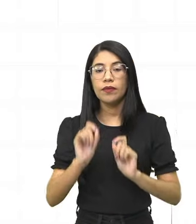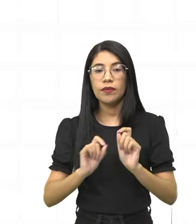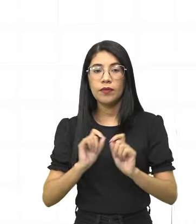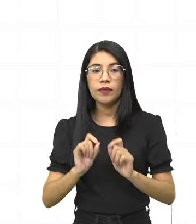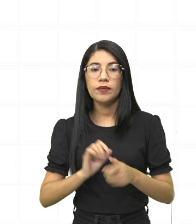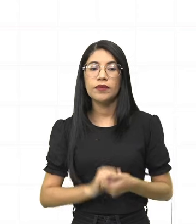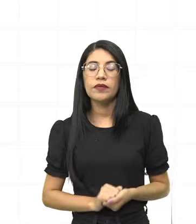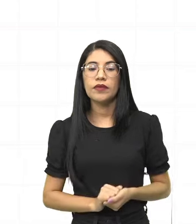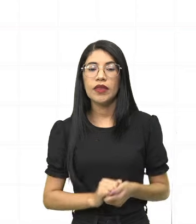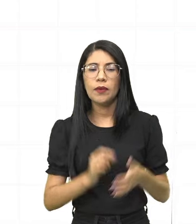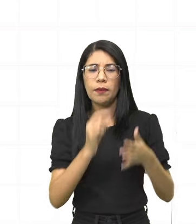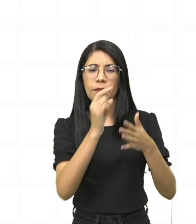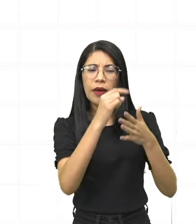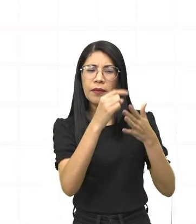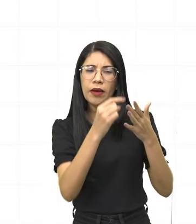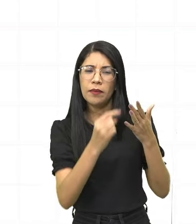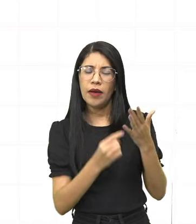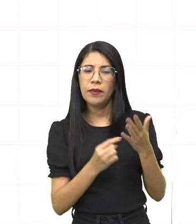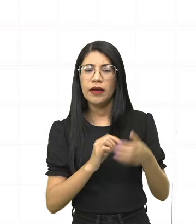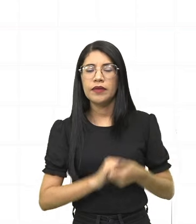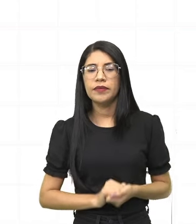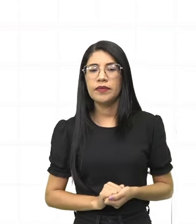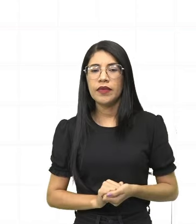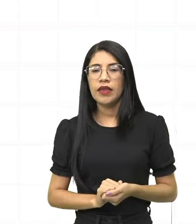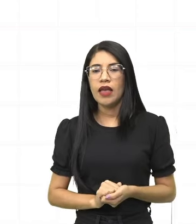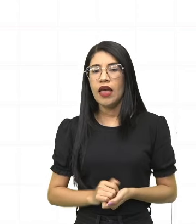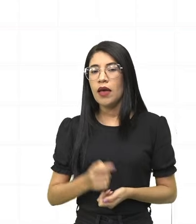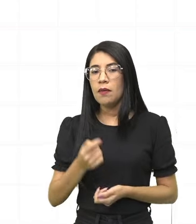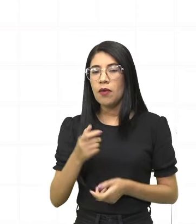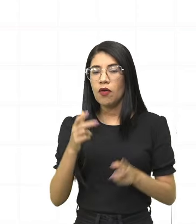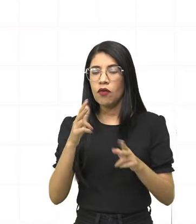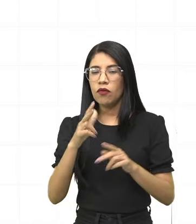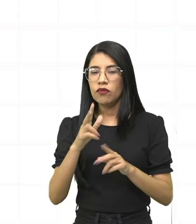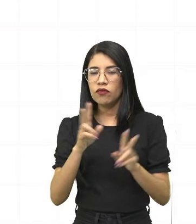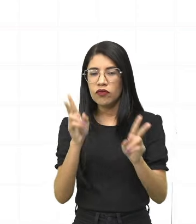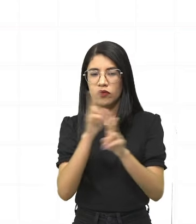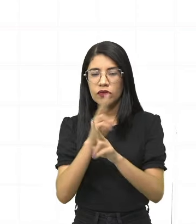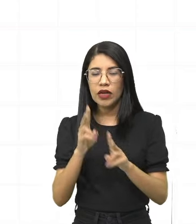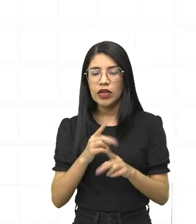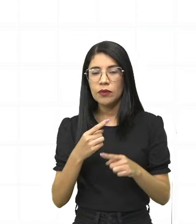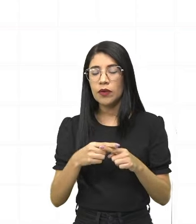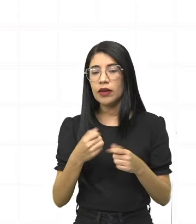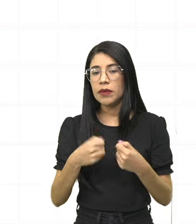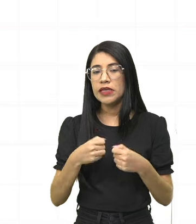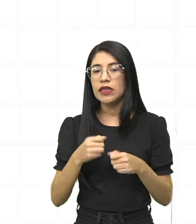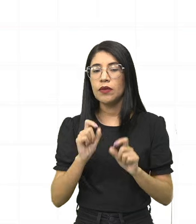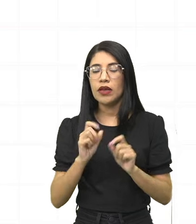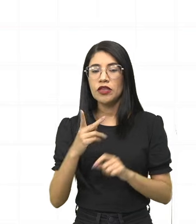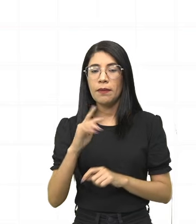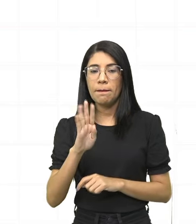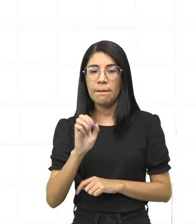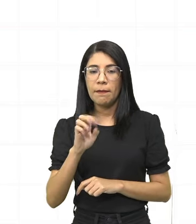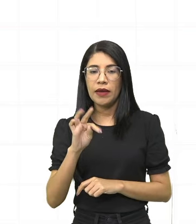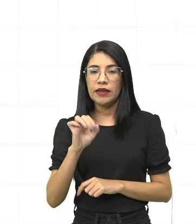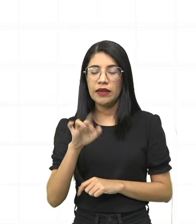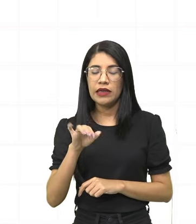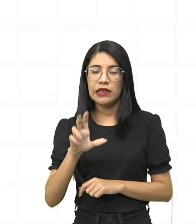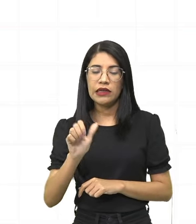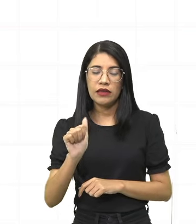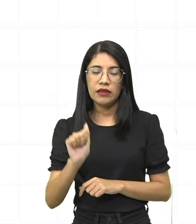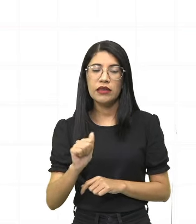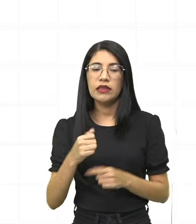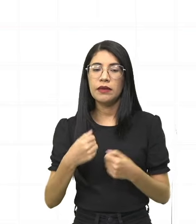pontuei algumas, né? A geração intermitente, por conta aí das baterias, né? E você também depende